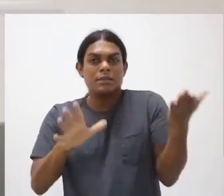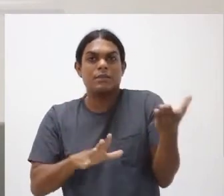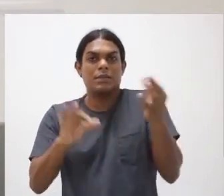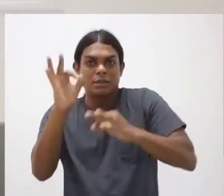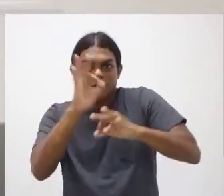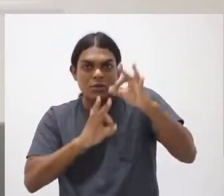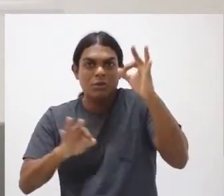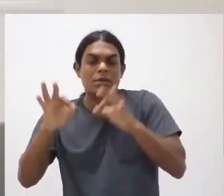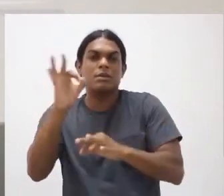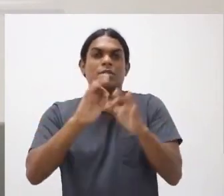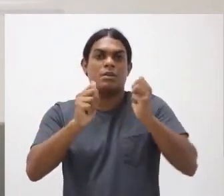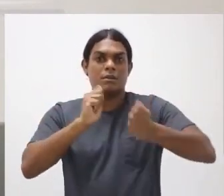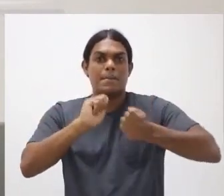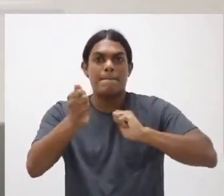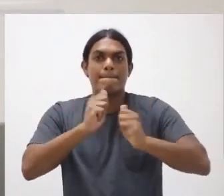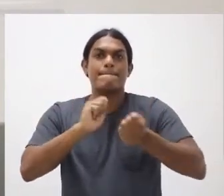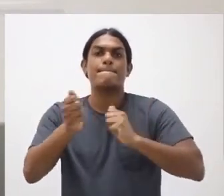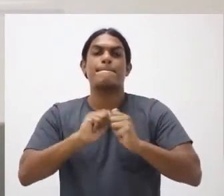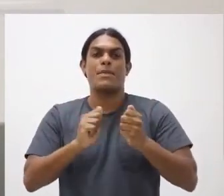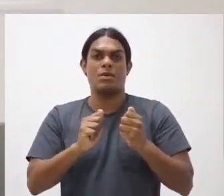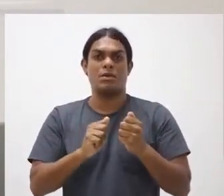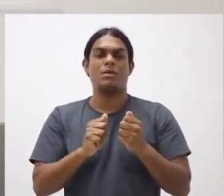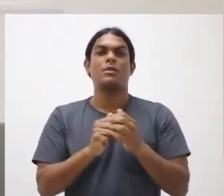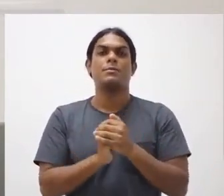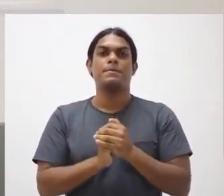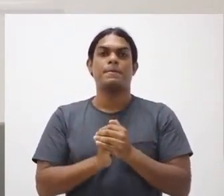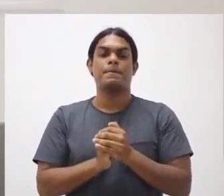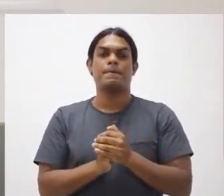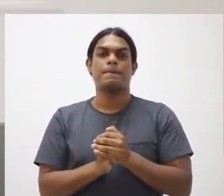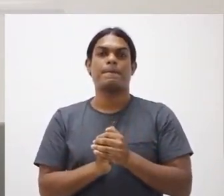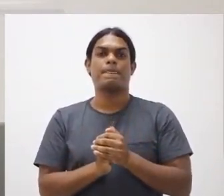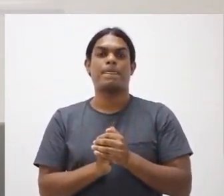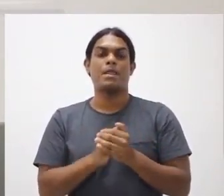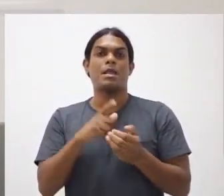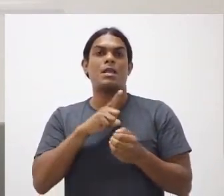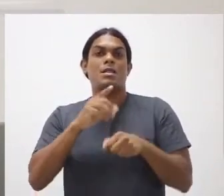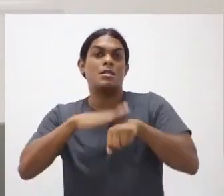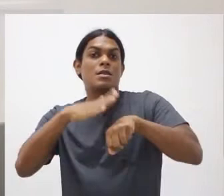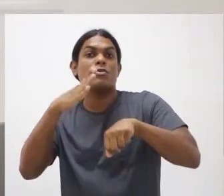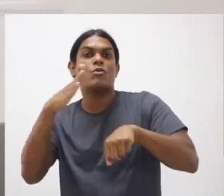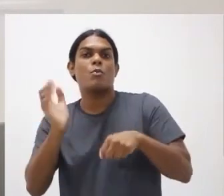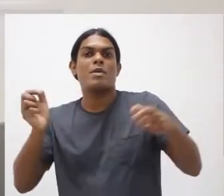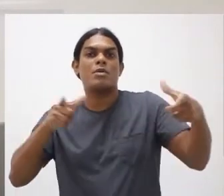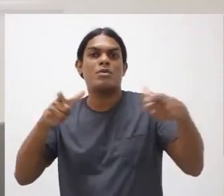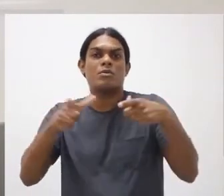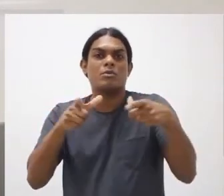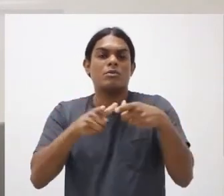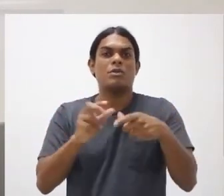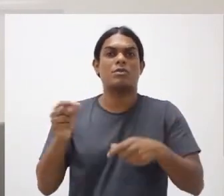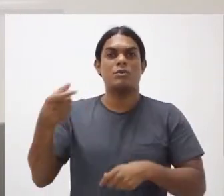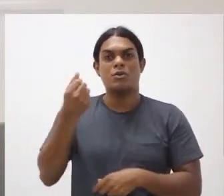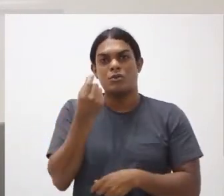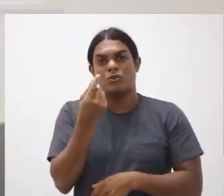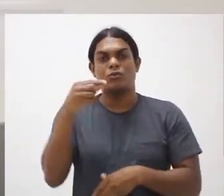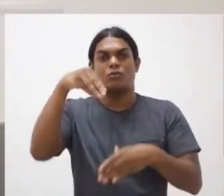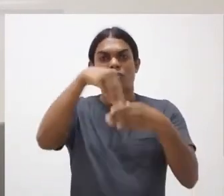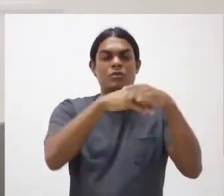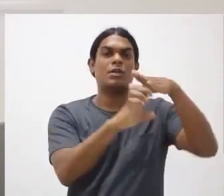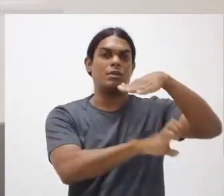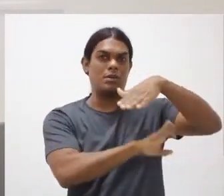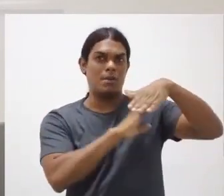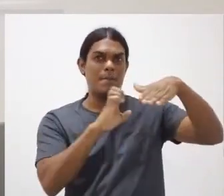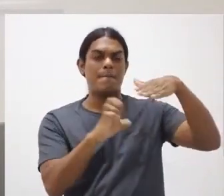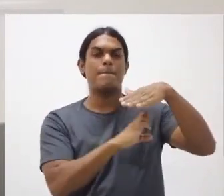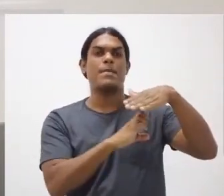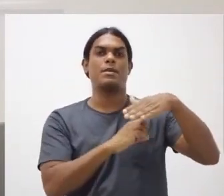e controlada, garantindo, ou pelo menos gerando uma maior possibilidade de redução de custos dentro da